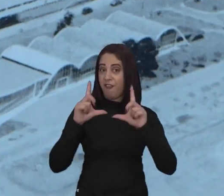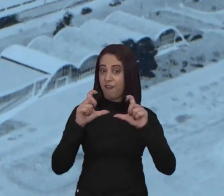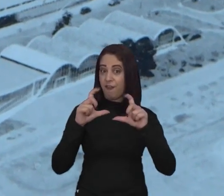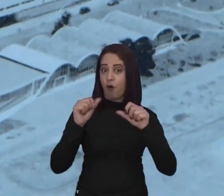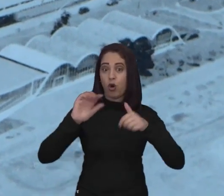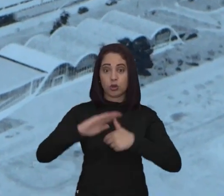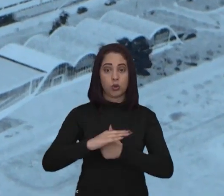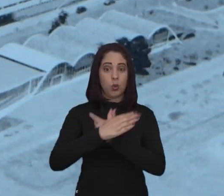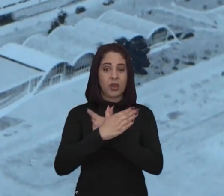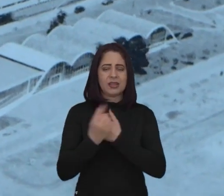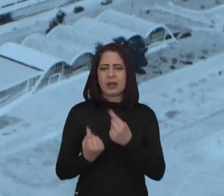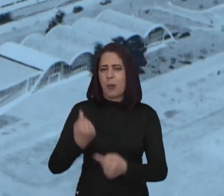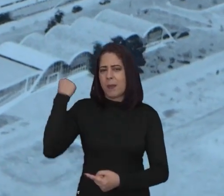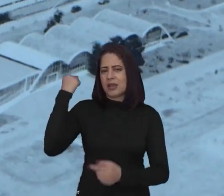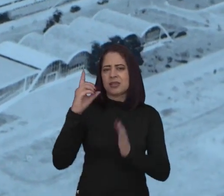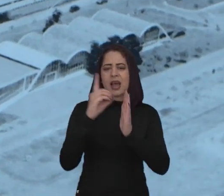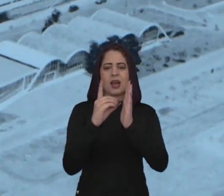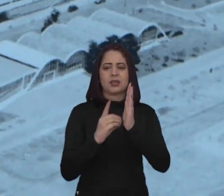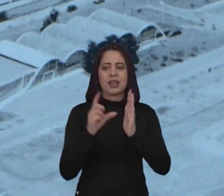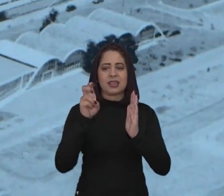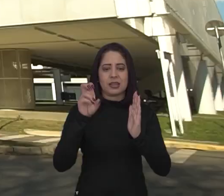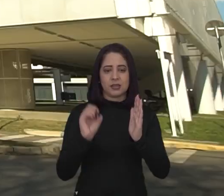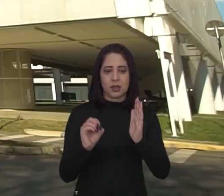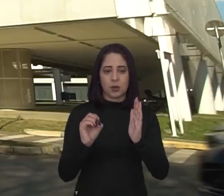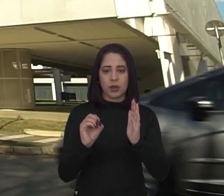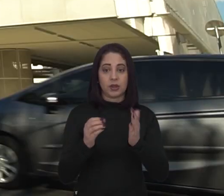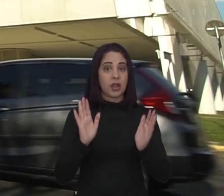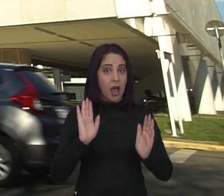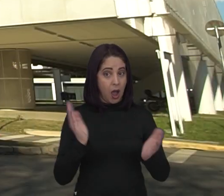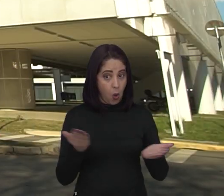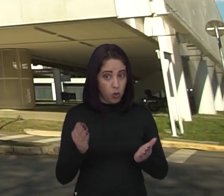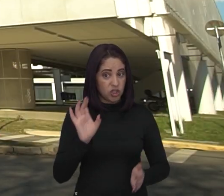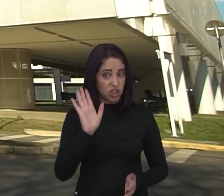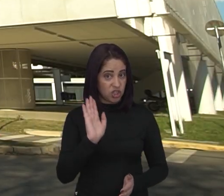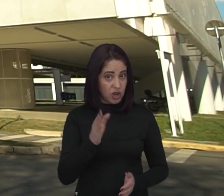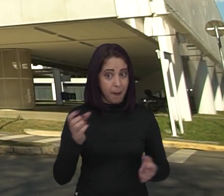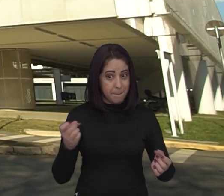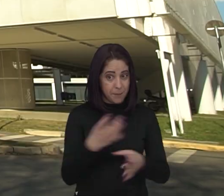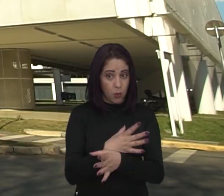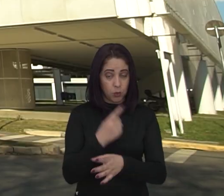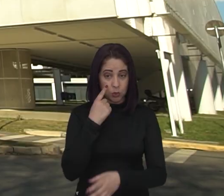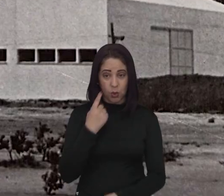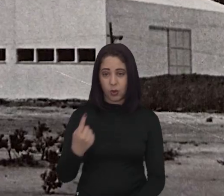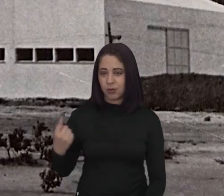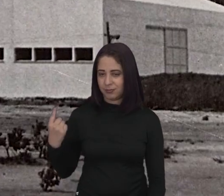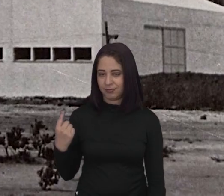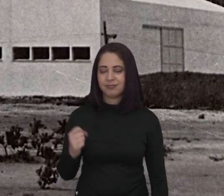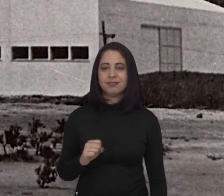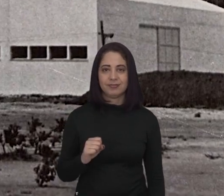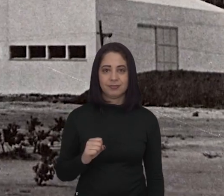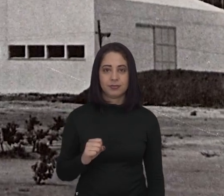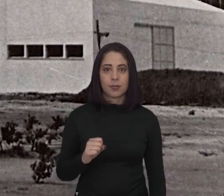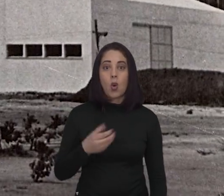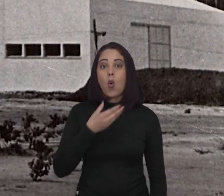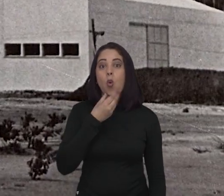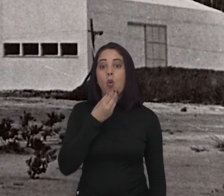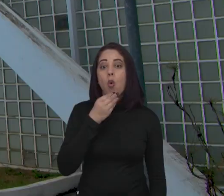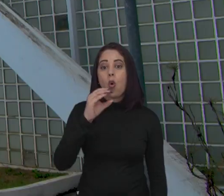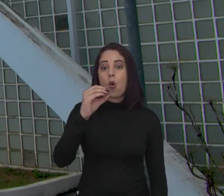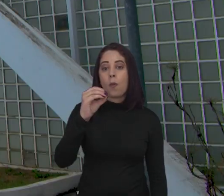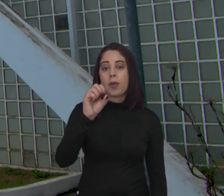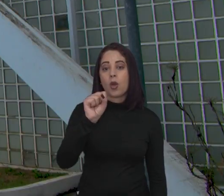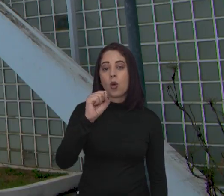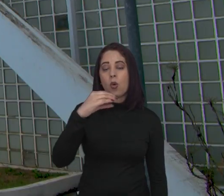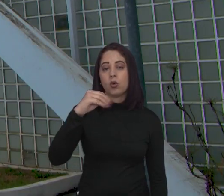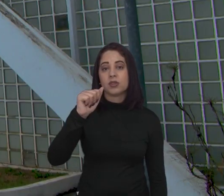ITA ainda em construção, na década de 50. Hoje pronto, a arquitetura impressiona. Pensado por Oscar Niemeyer,